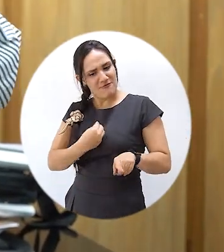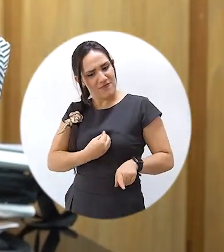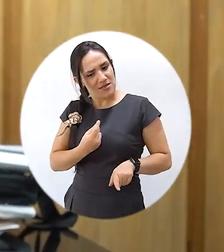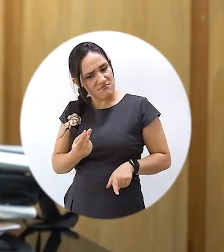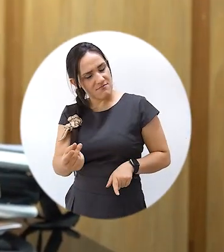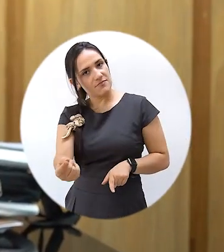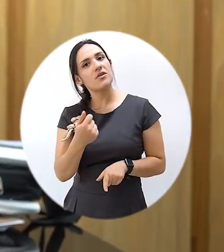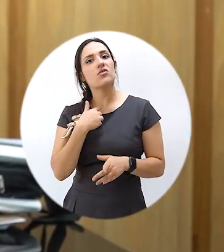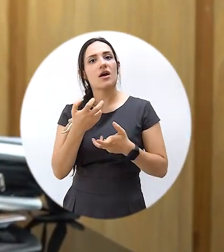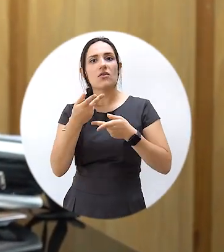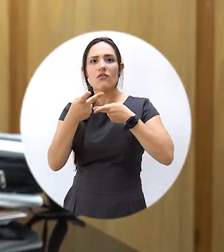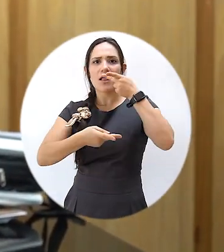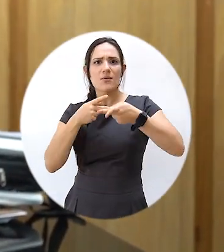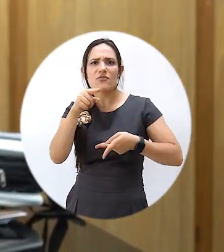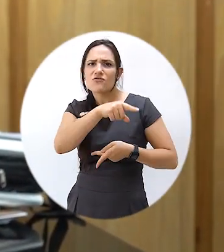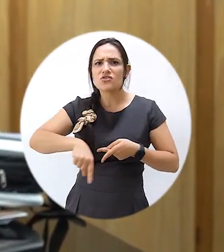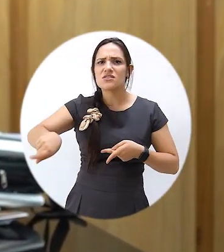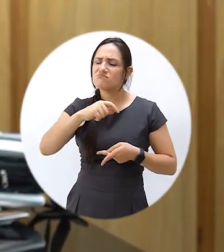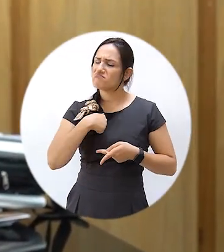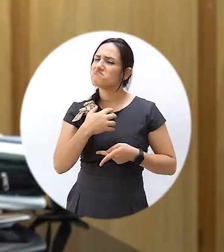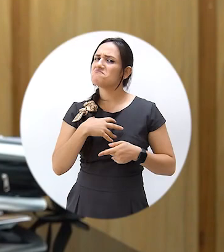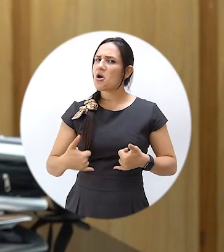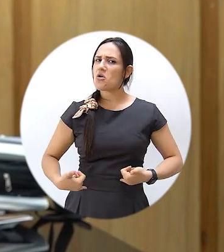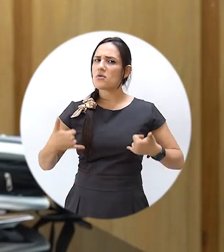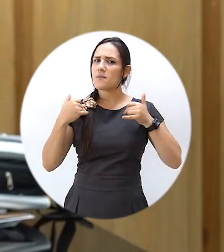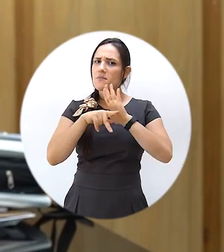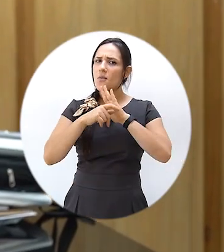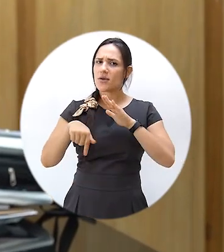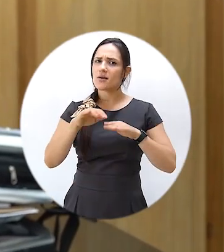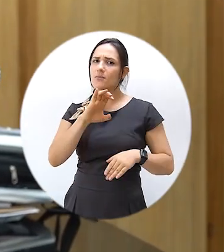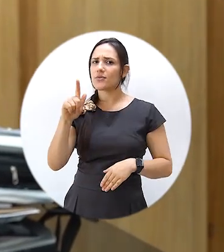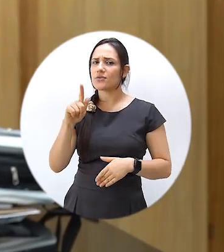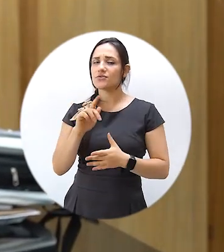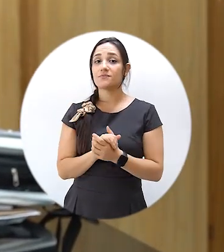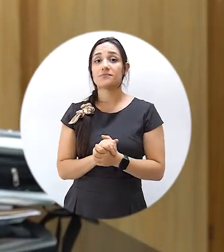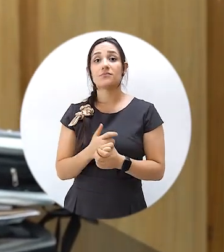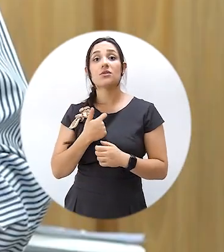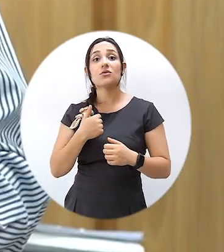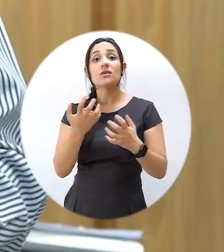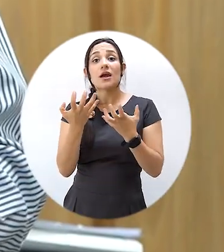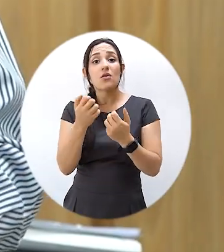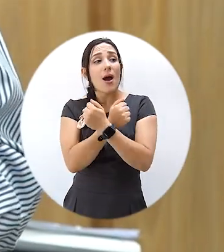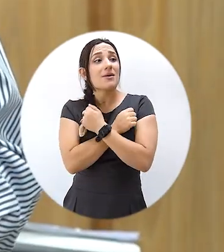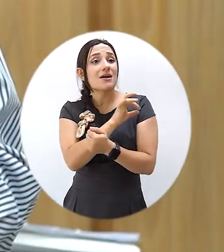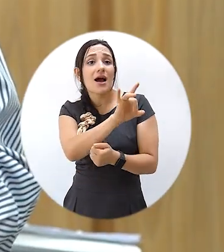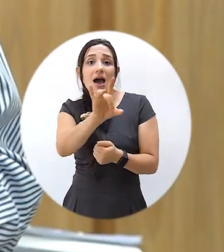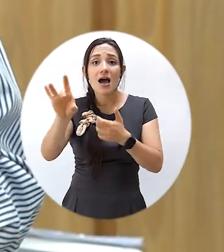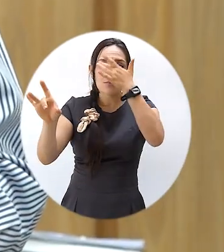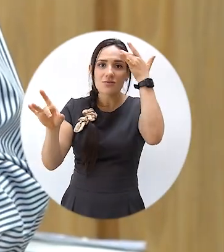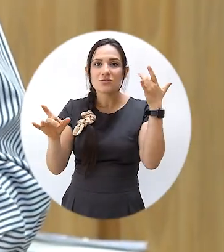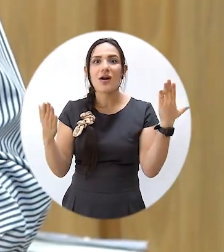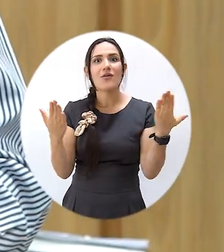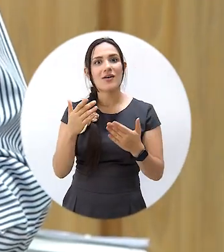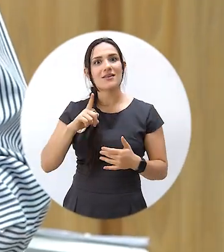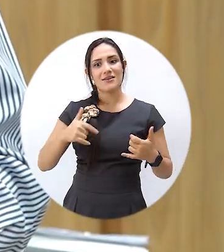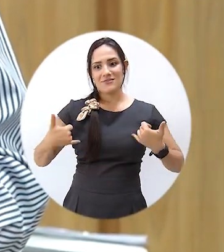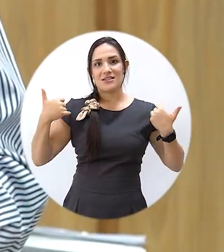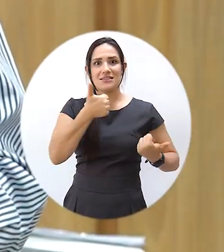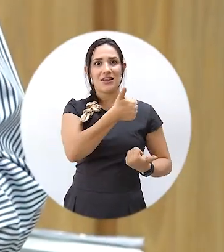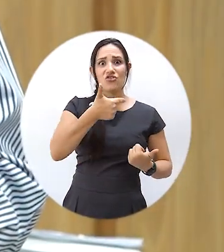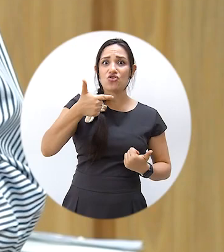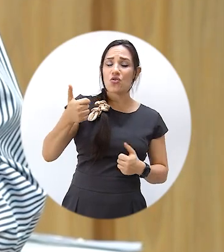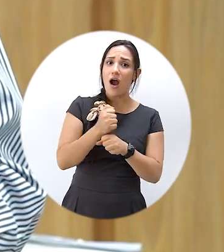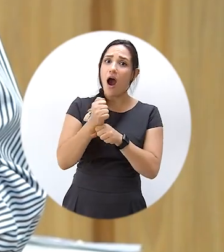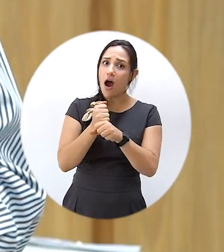cidade onde eu vivo. Quero dizer para vocês do orgulho que tenho de ser campograndense. Mandar um abraço para cada um de vocês nesses